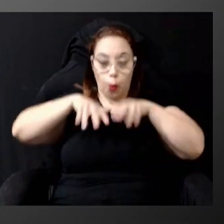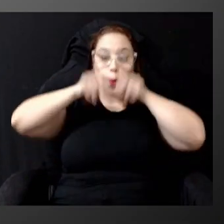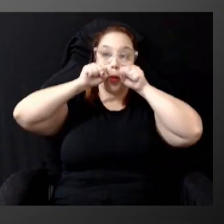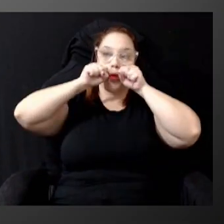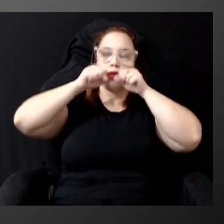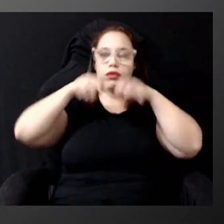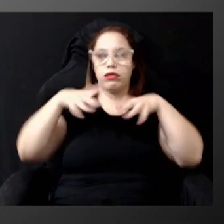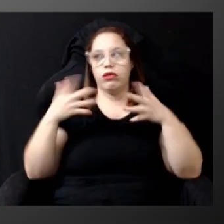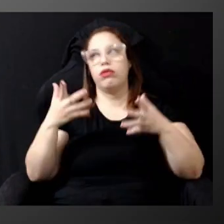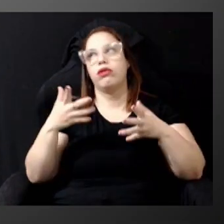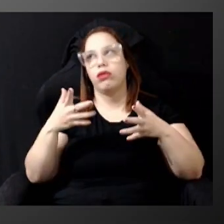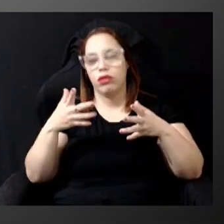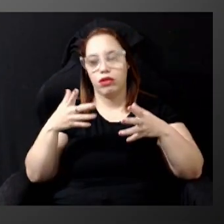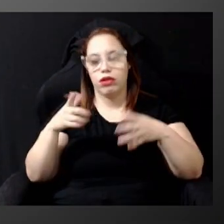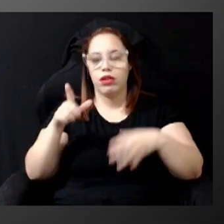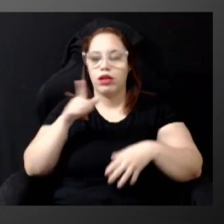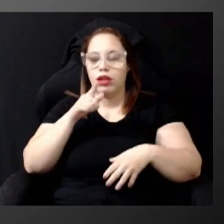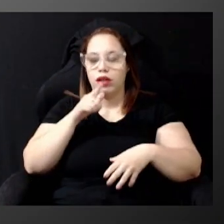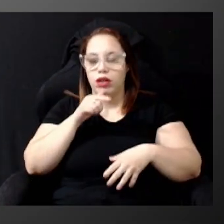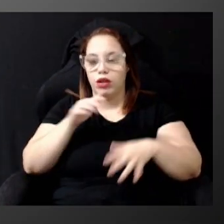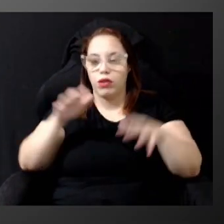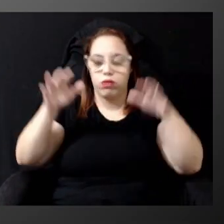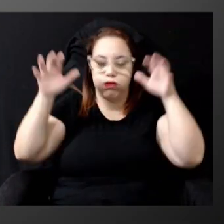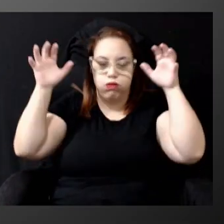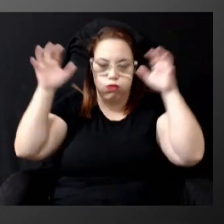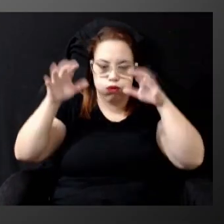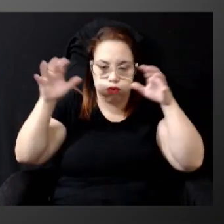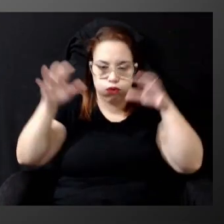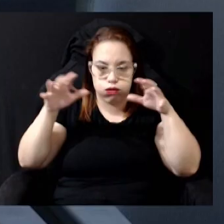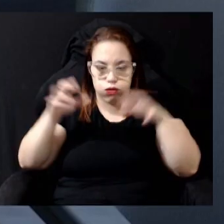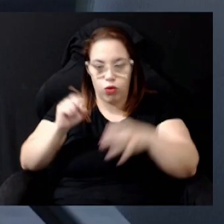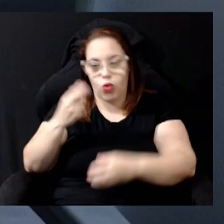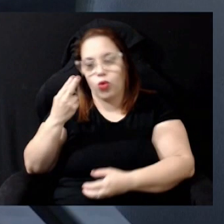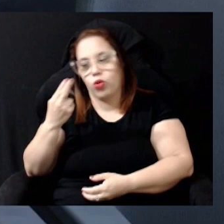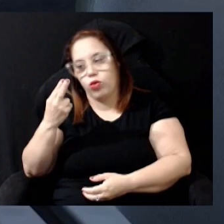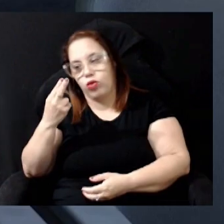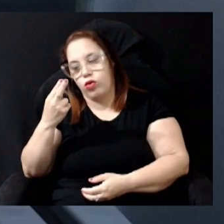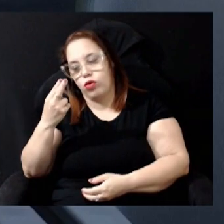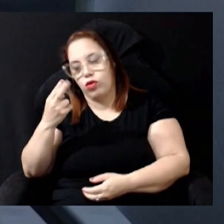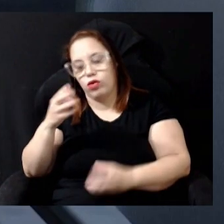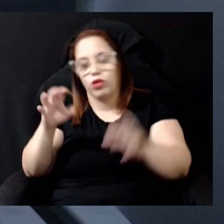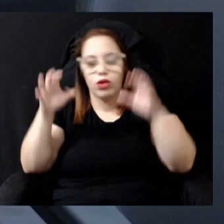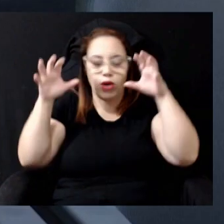tem esse momento, esse período de muita seca, quando vem a chuva acaba